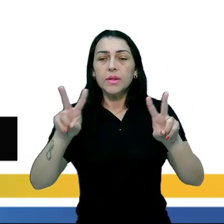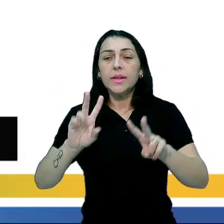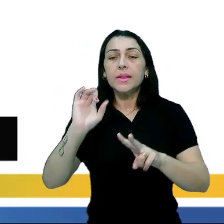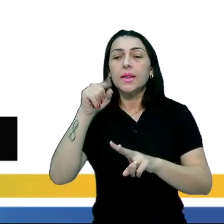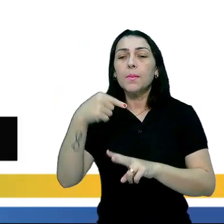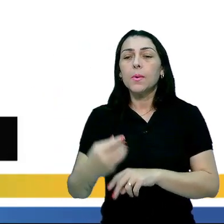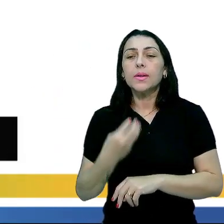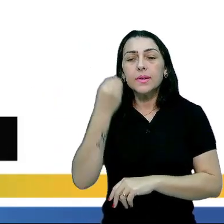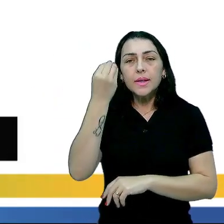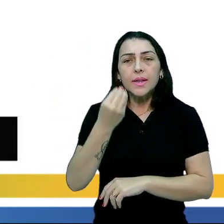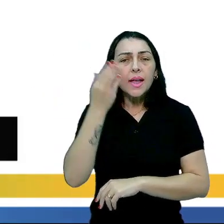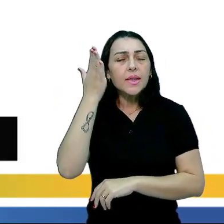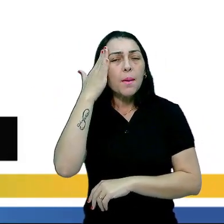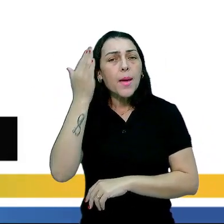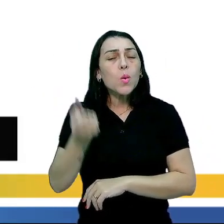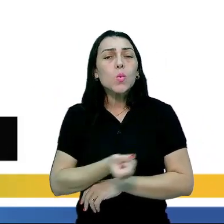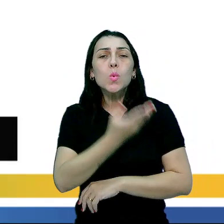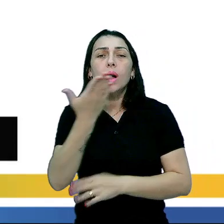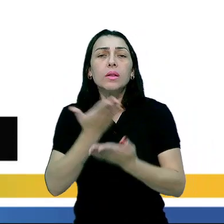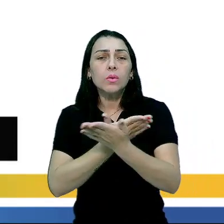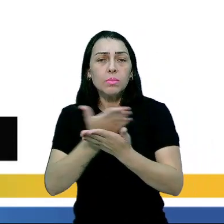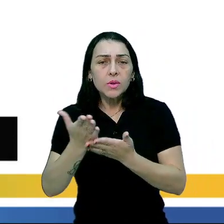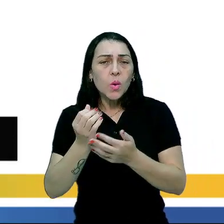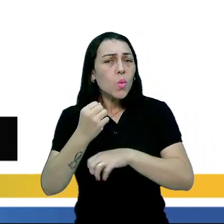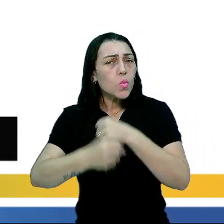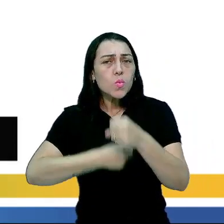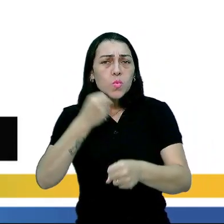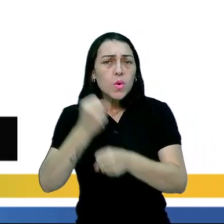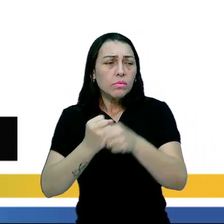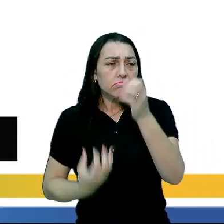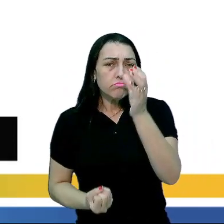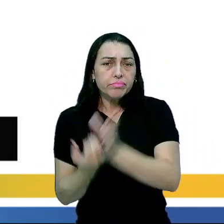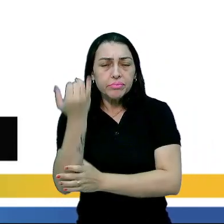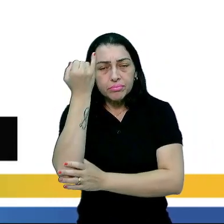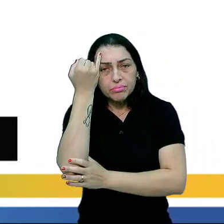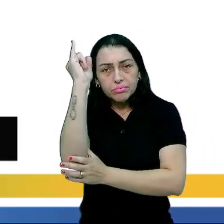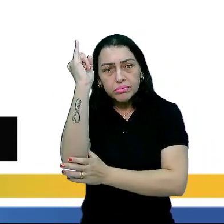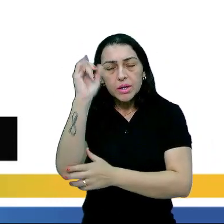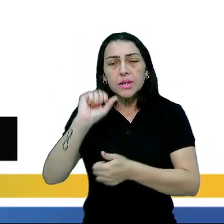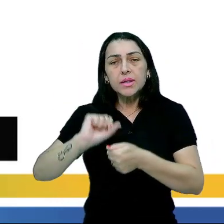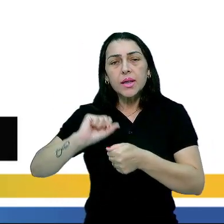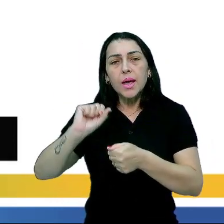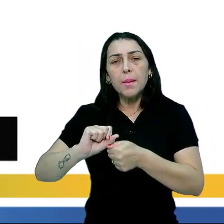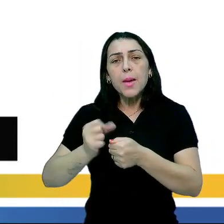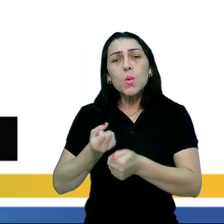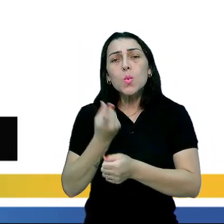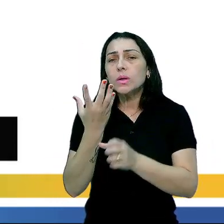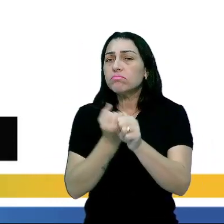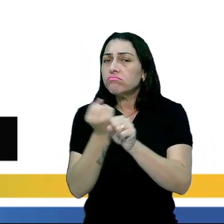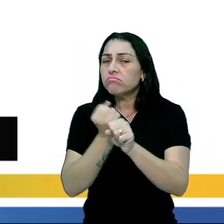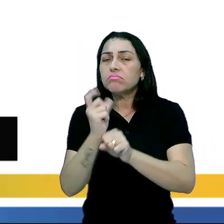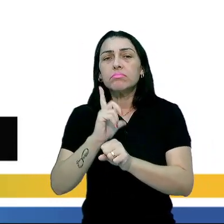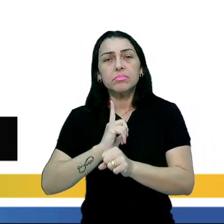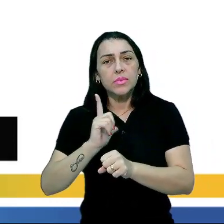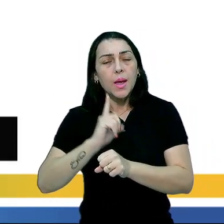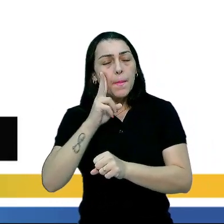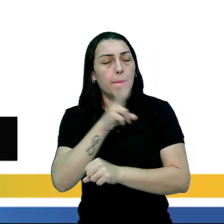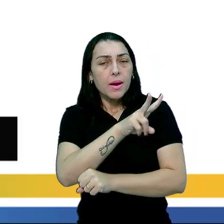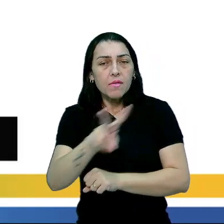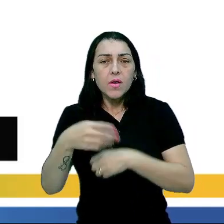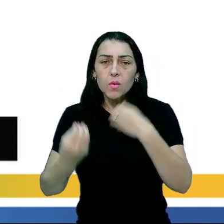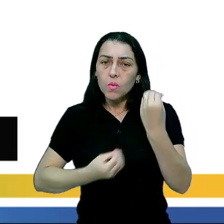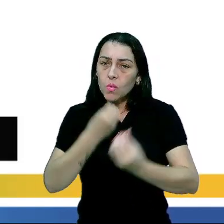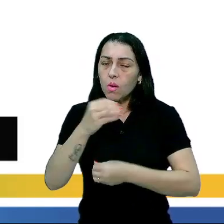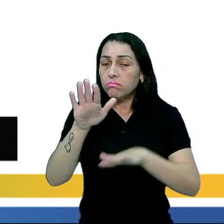e depois tentasse saber quando ele começou. Quando é que ele foi inventado, para saber quantos anos tem e para ver